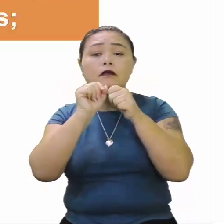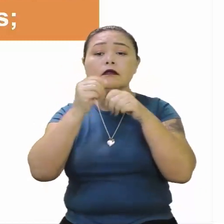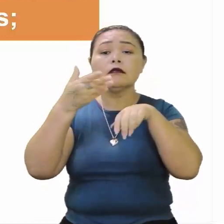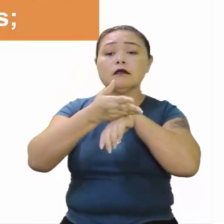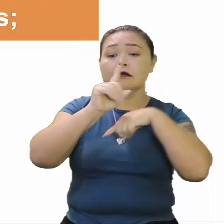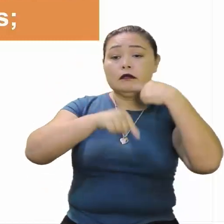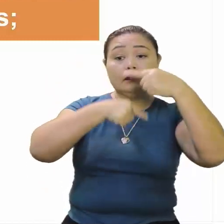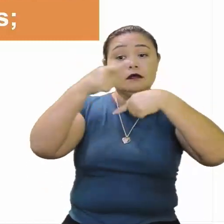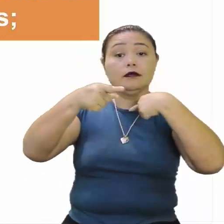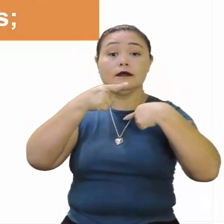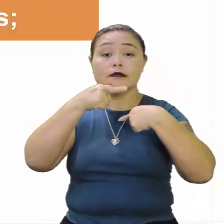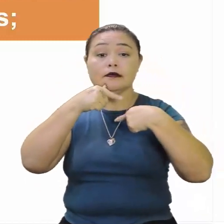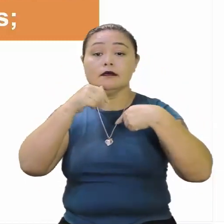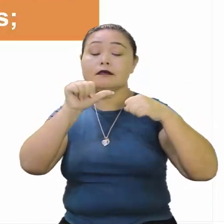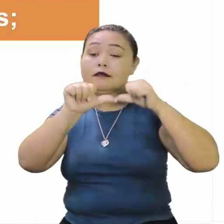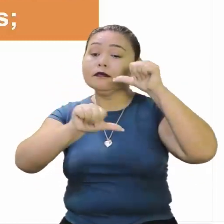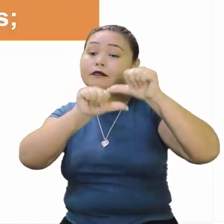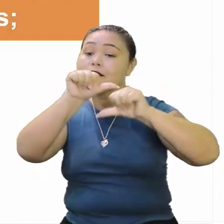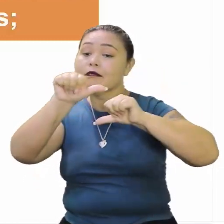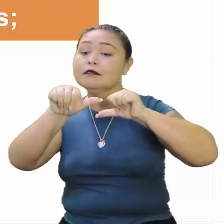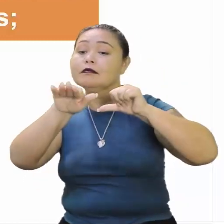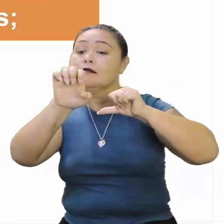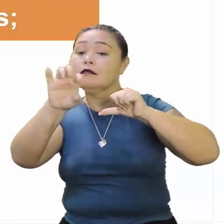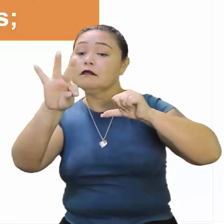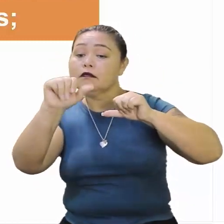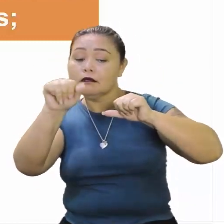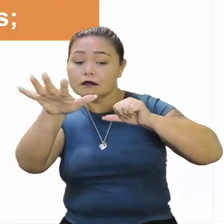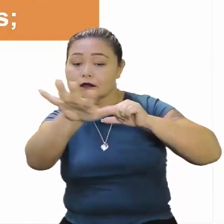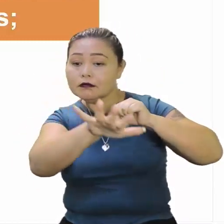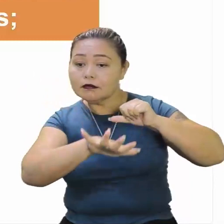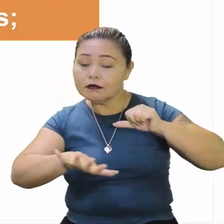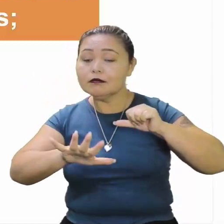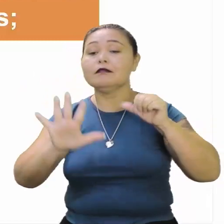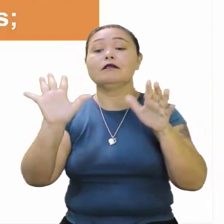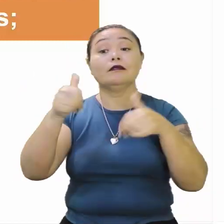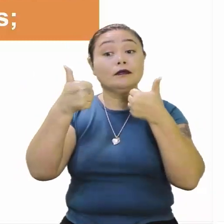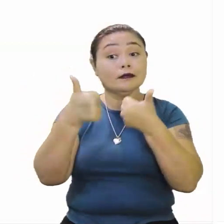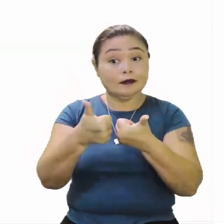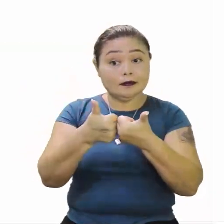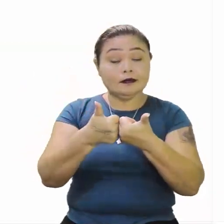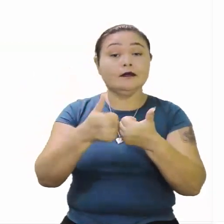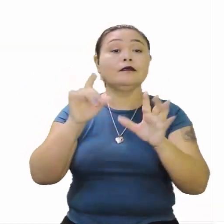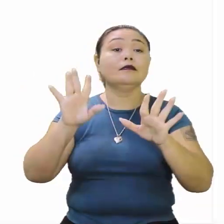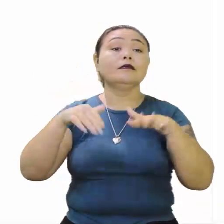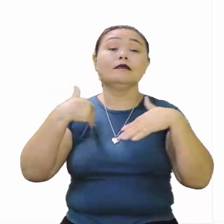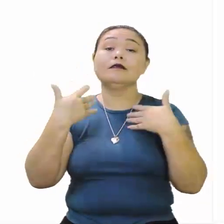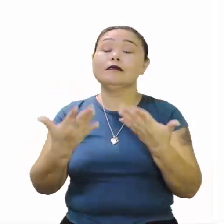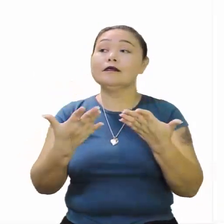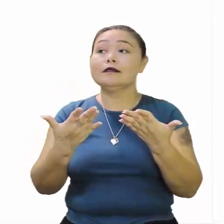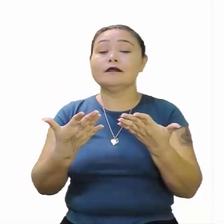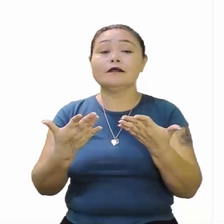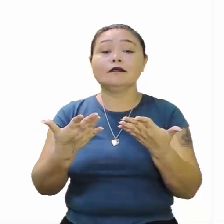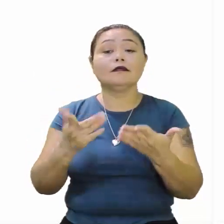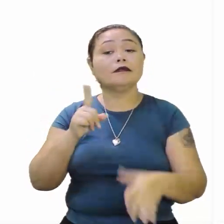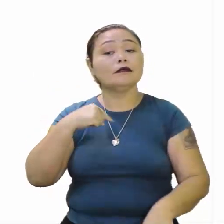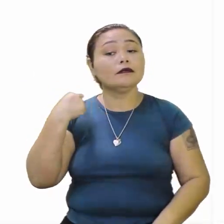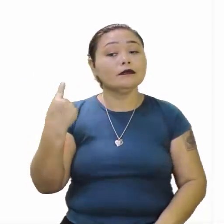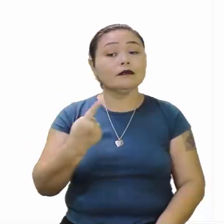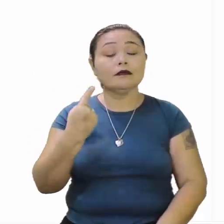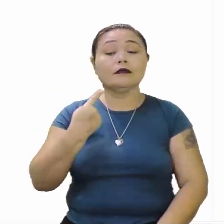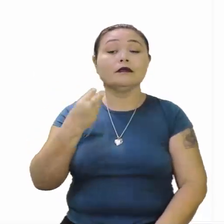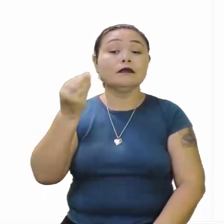da água nas mudanças de estados. Tá certo? Para isso, vamos